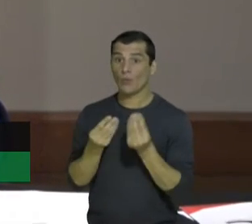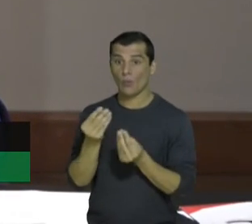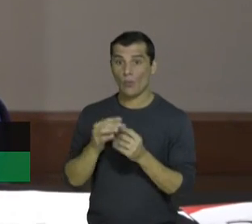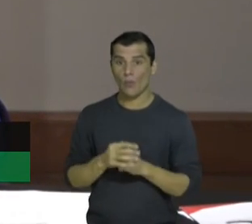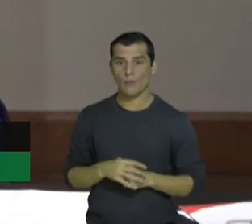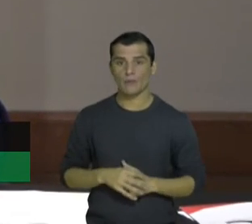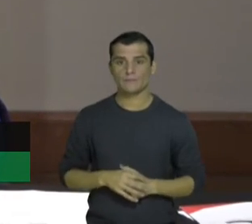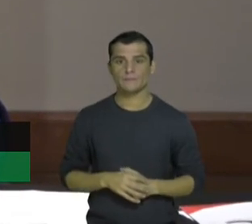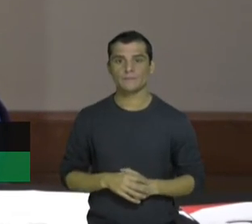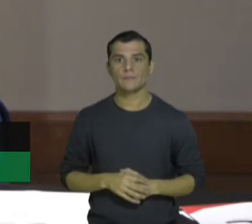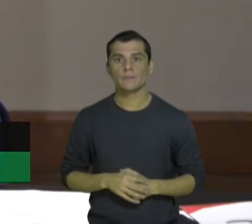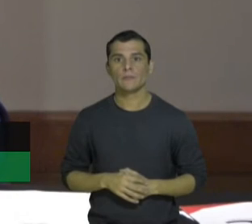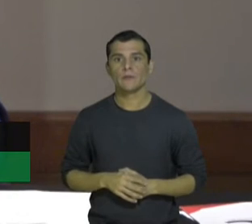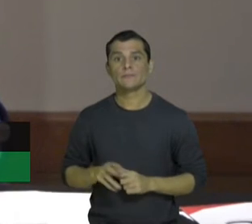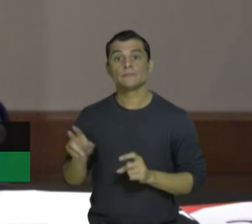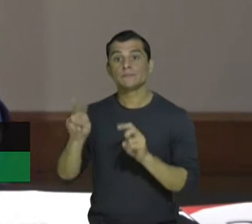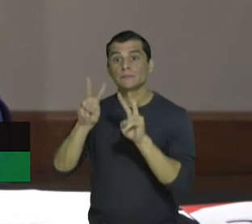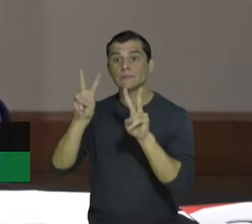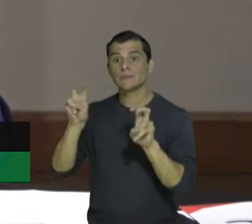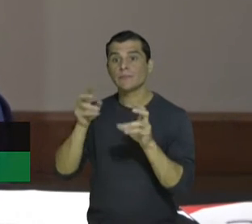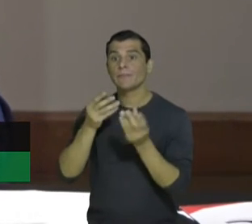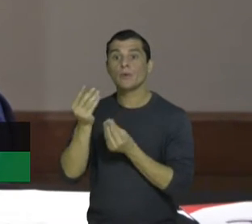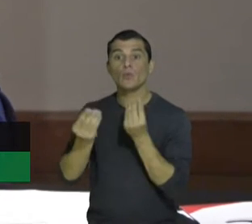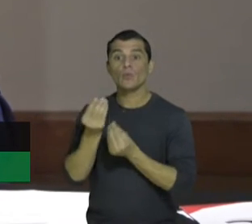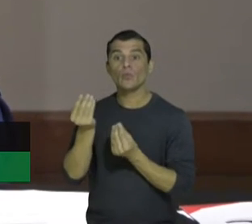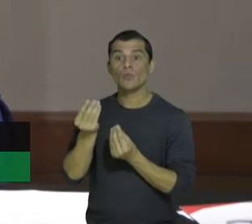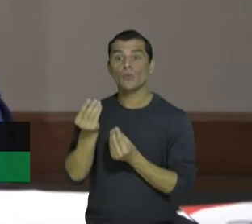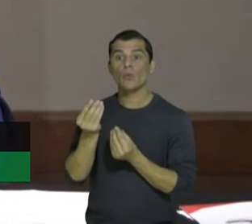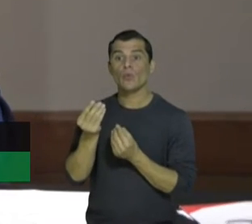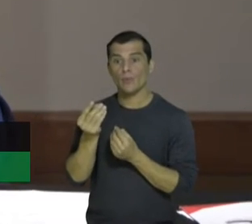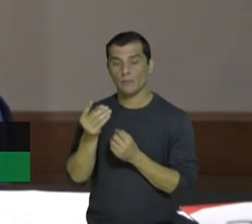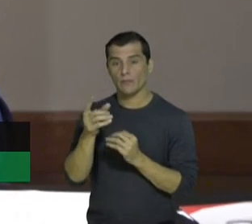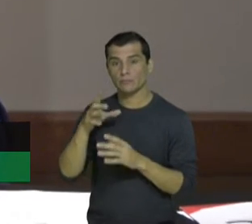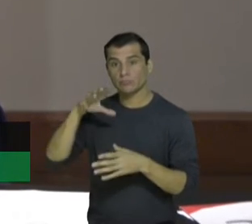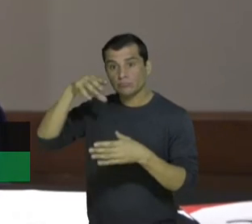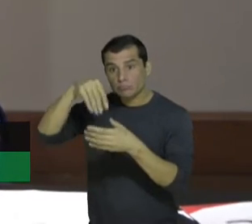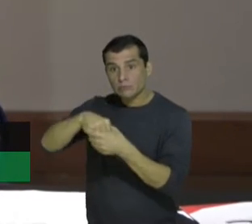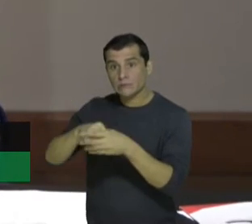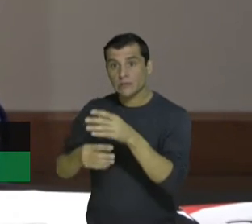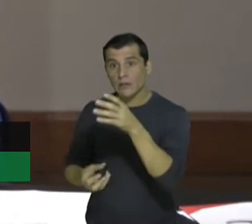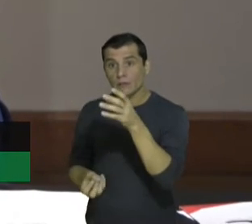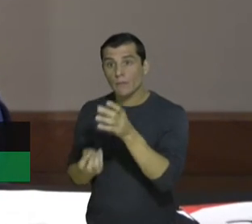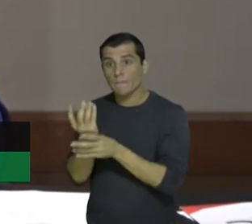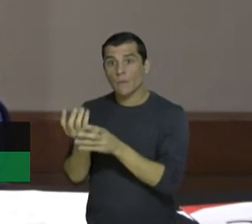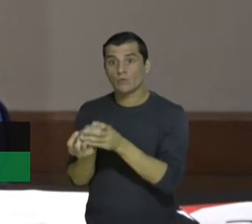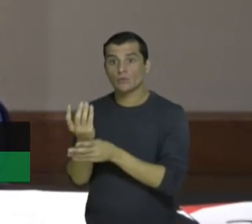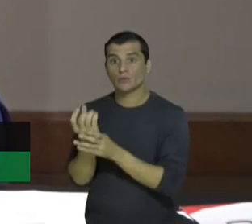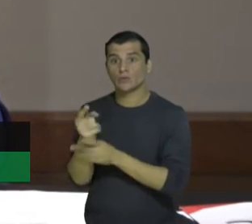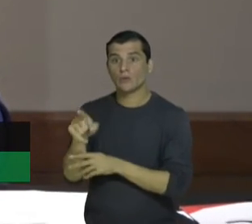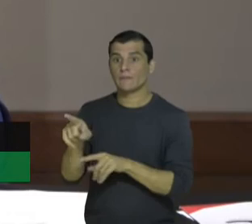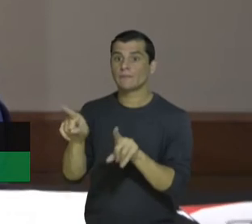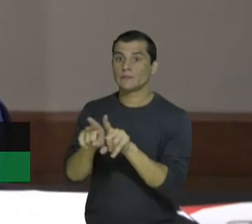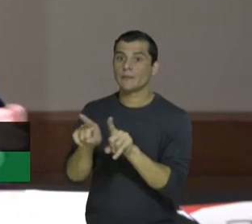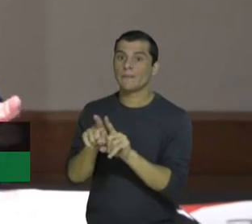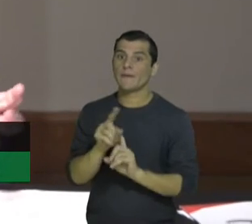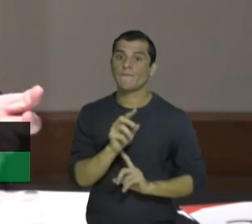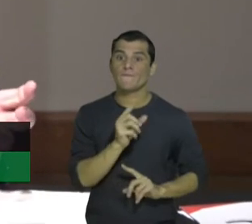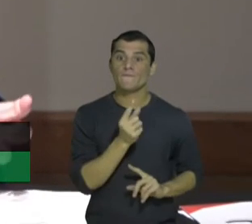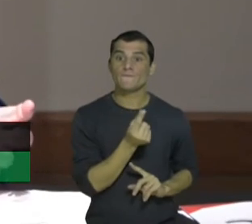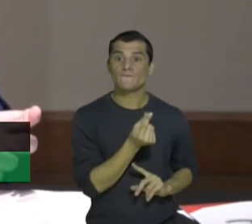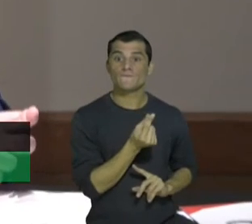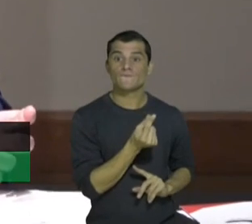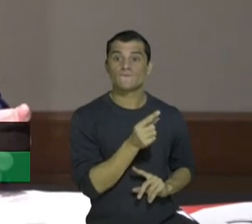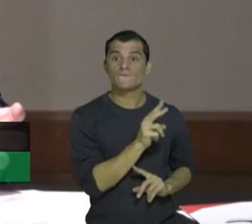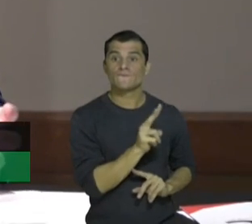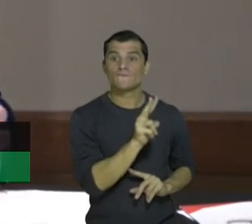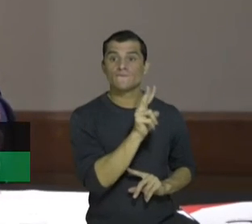do aprofundamento das cadeias produtivas e das cadeias de valor então é algo interessante percebam Até